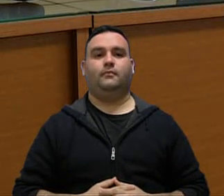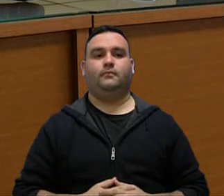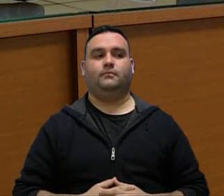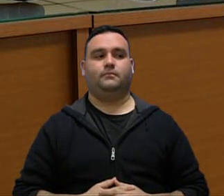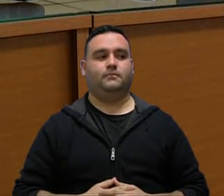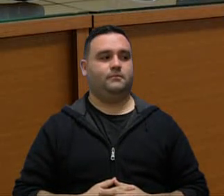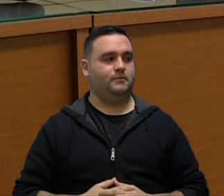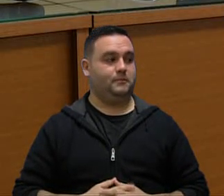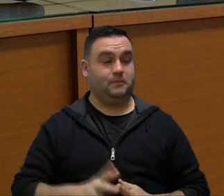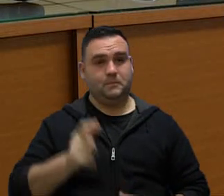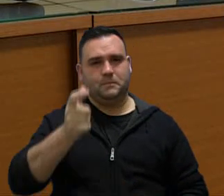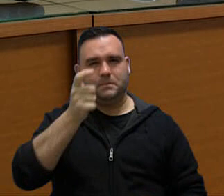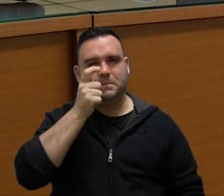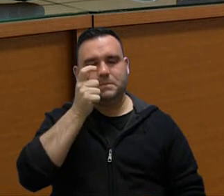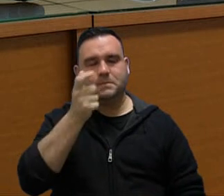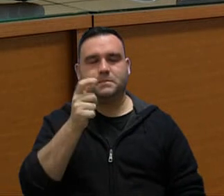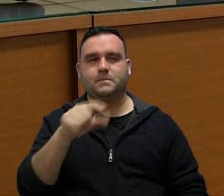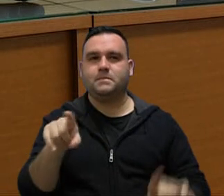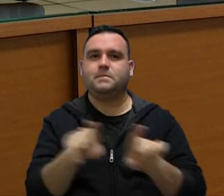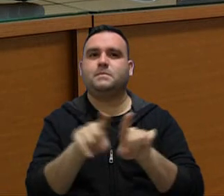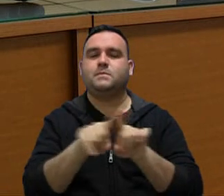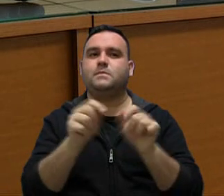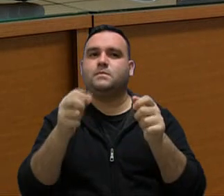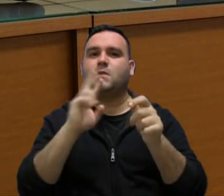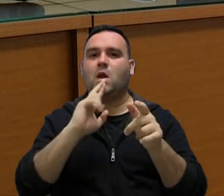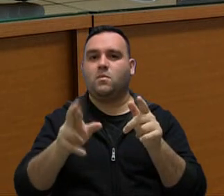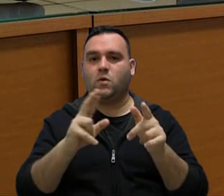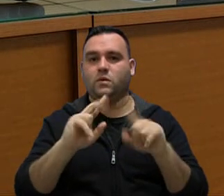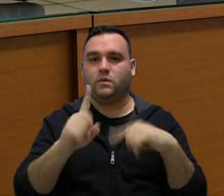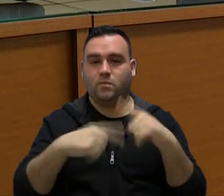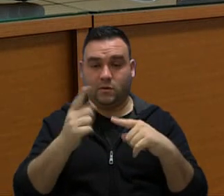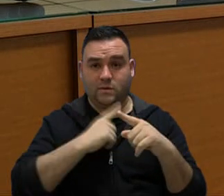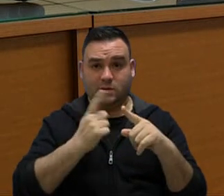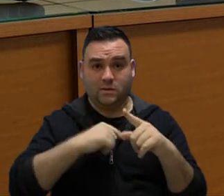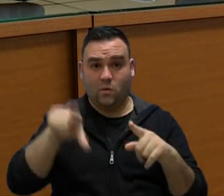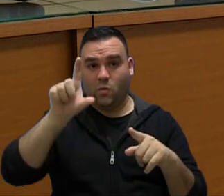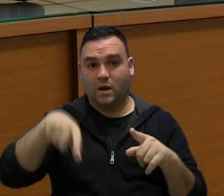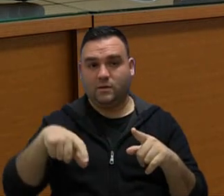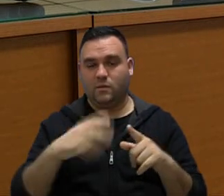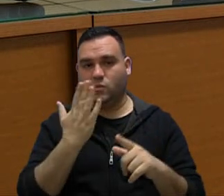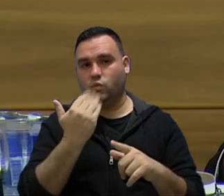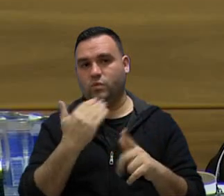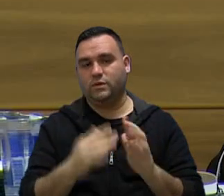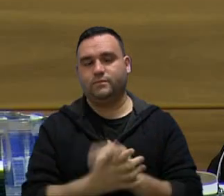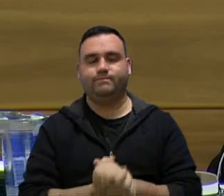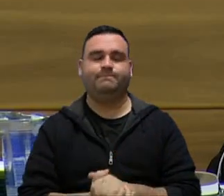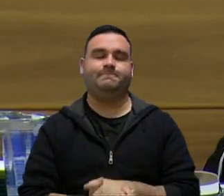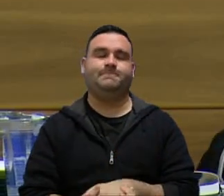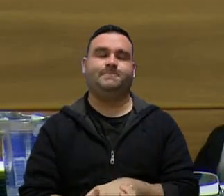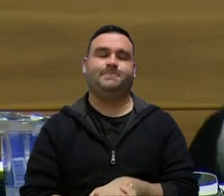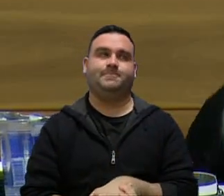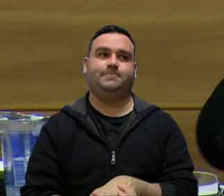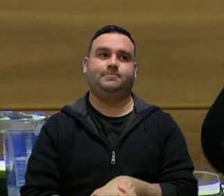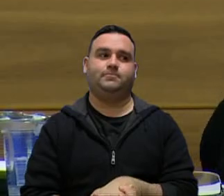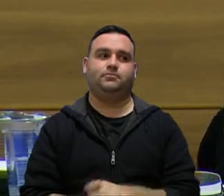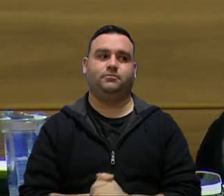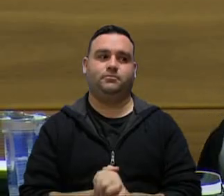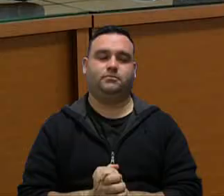ah tá bom verificar se a questão aí e dar esse passo para vereador da questão do cartão ok